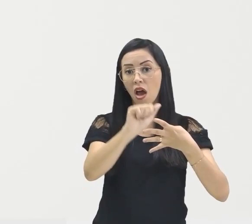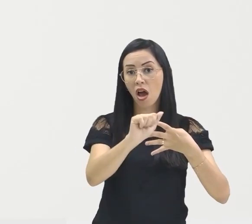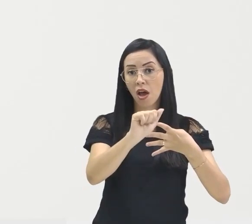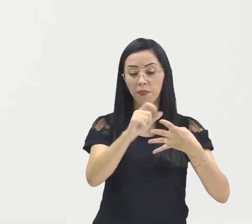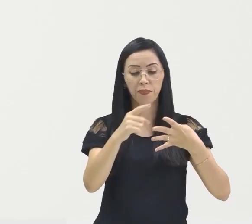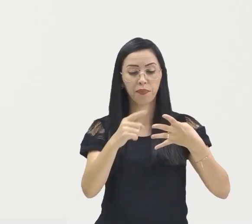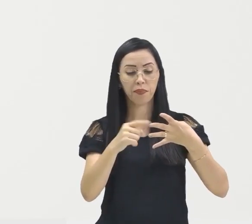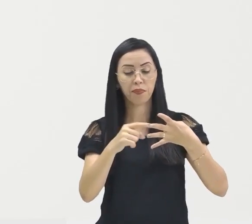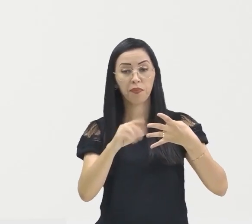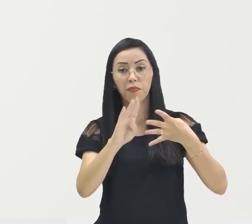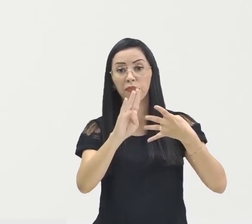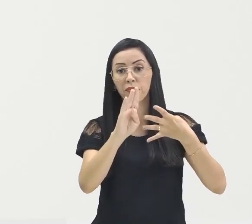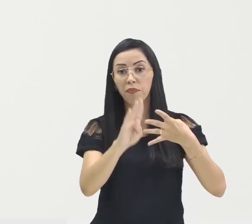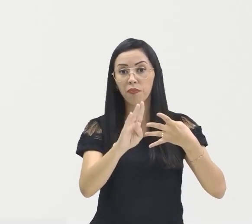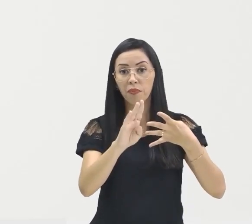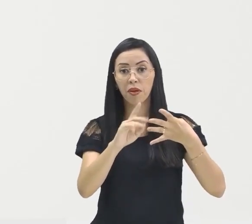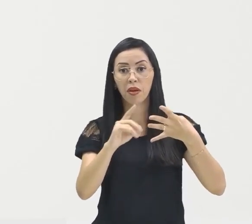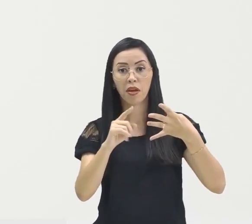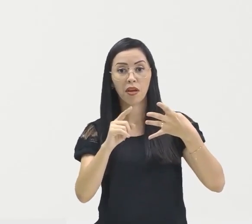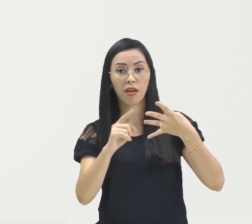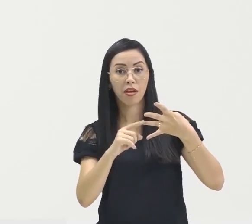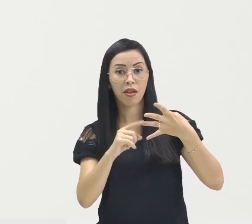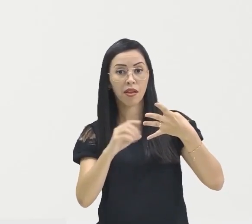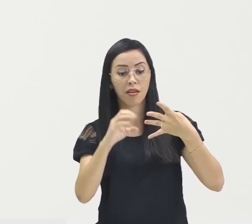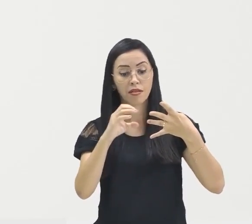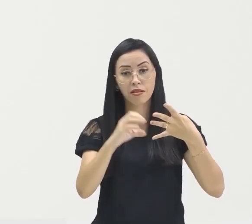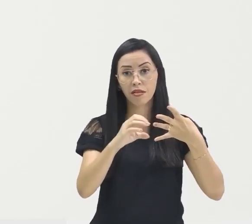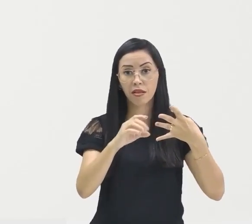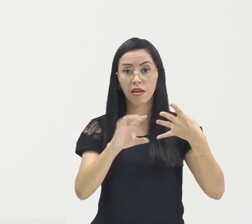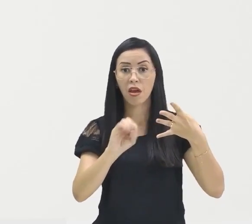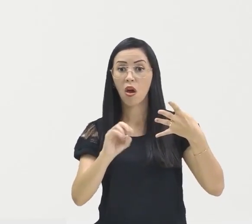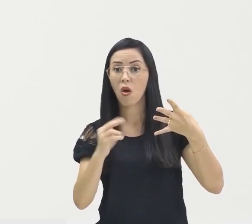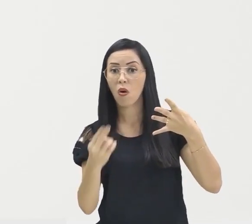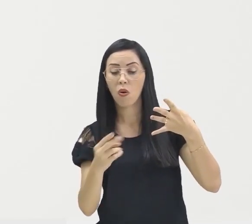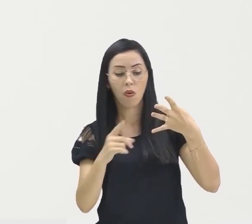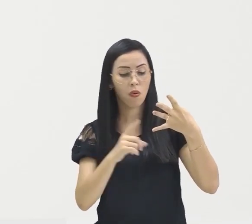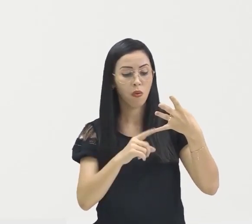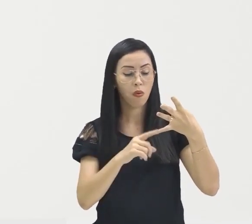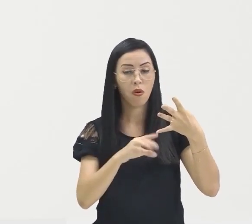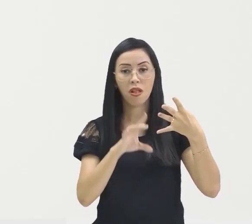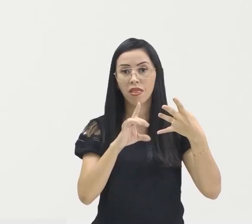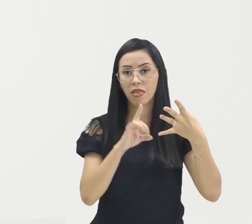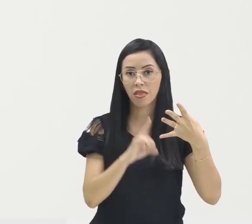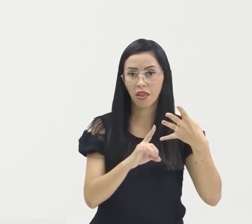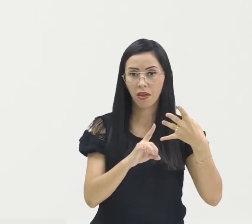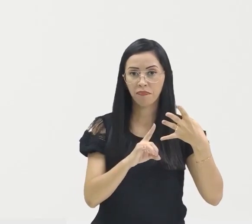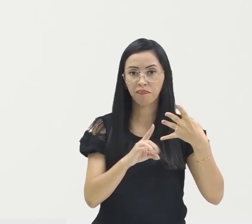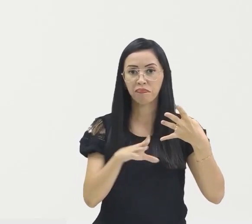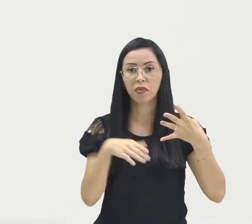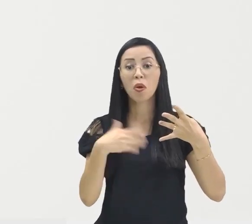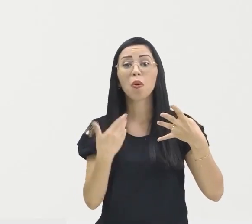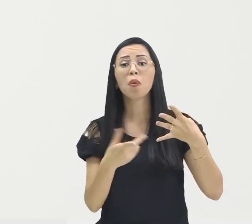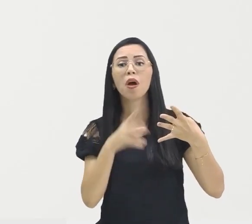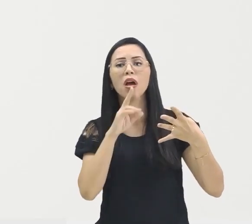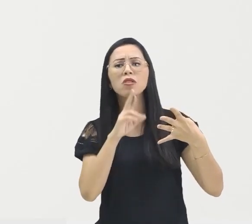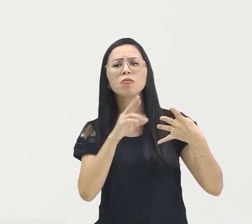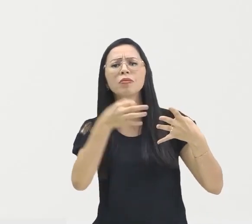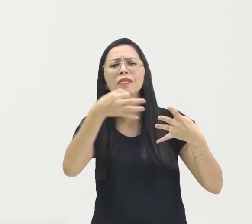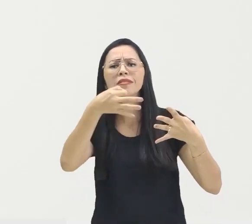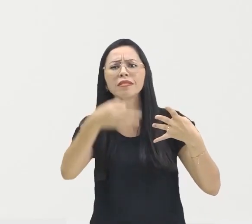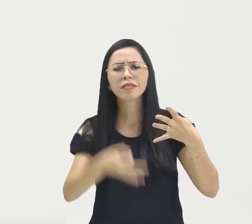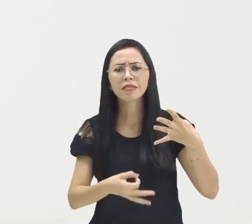os textos abordam o mesmo assunto, sendo que parágrafo estrutura. Na letra C, foca aqui na crianças na